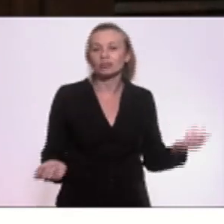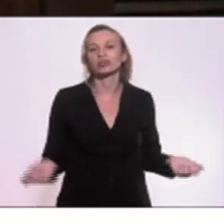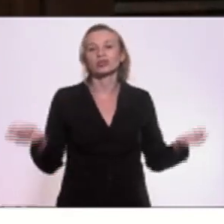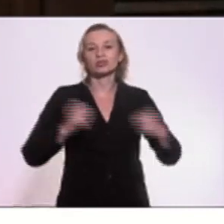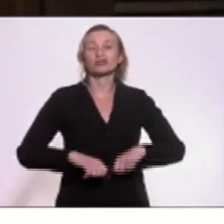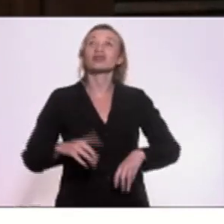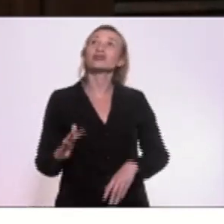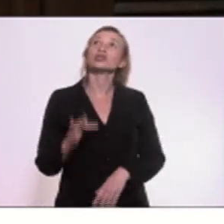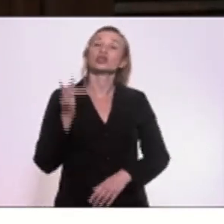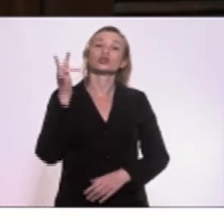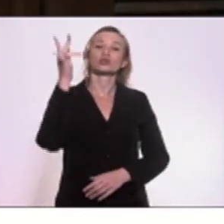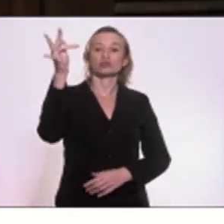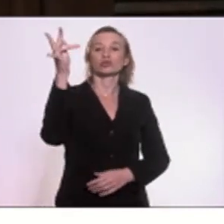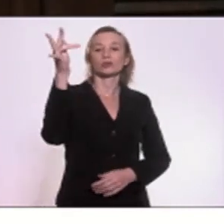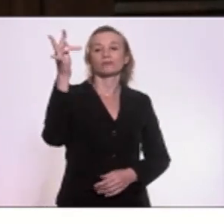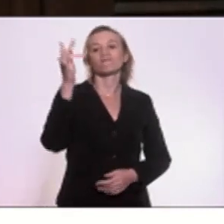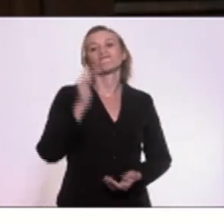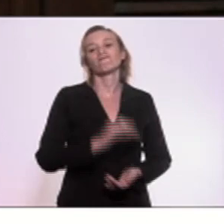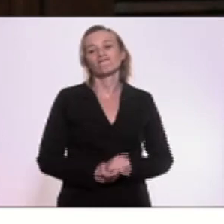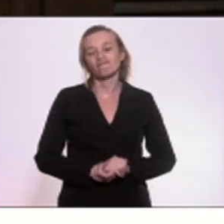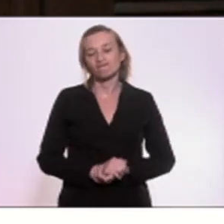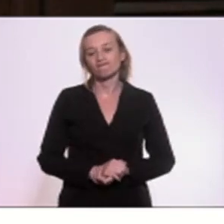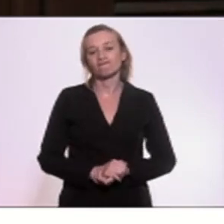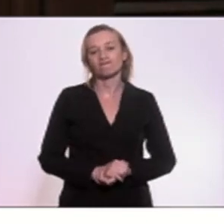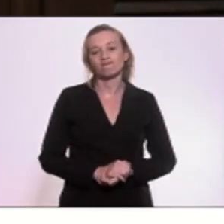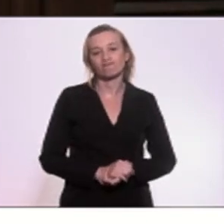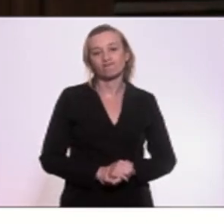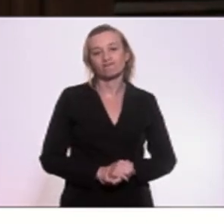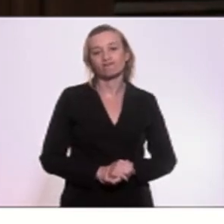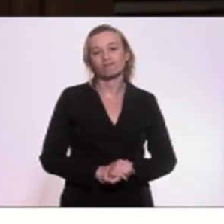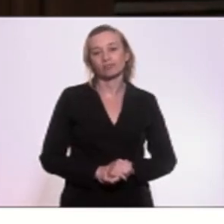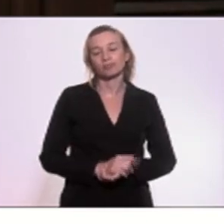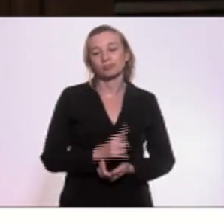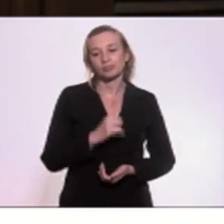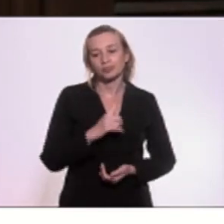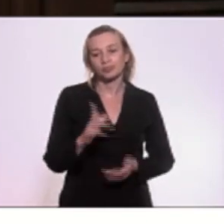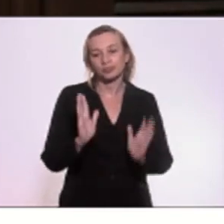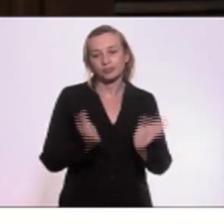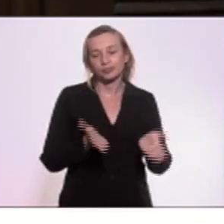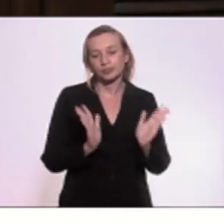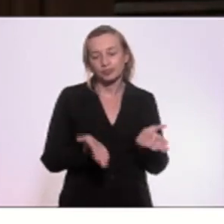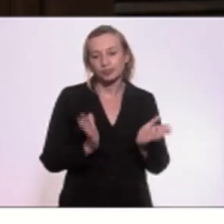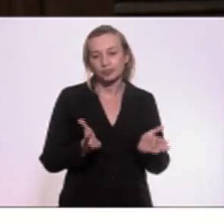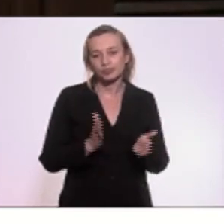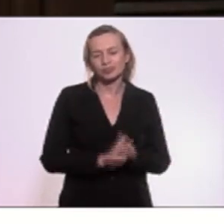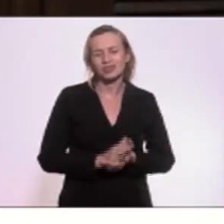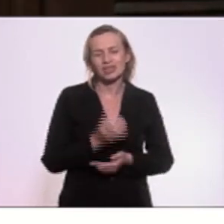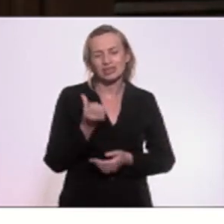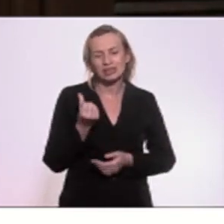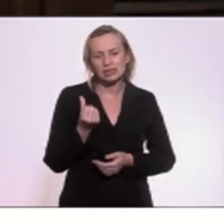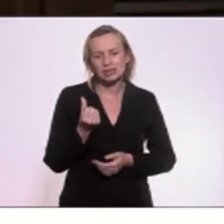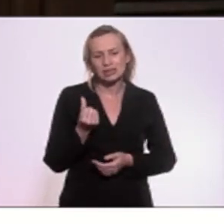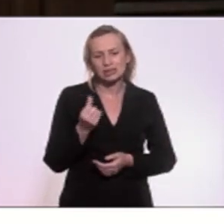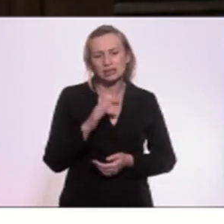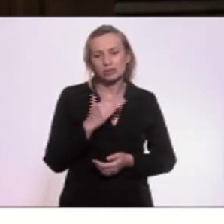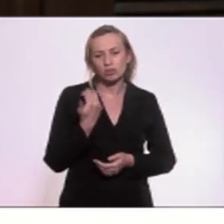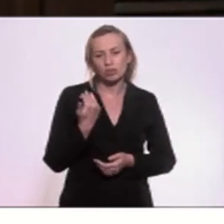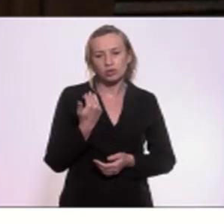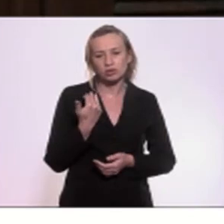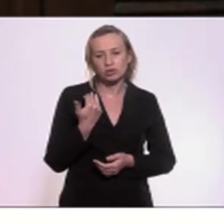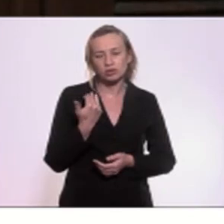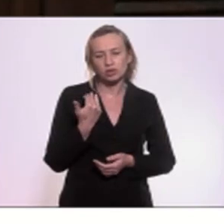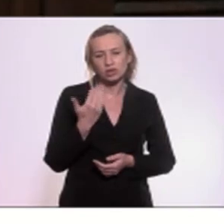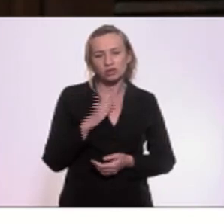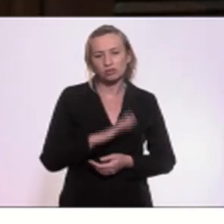de futuro. Nós tivemos hoje consolidadas 6 mortes